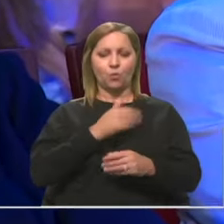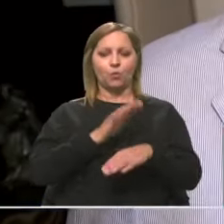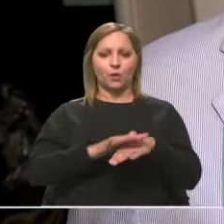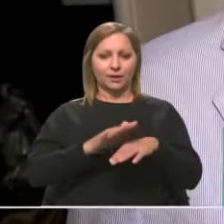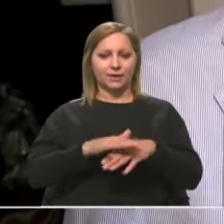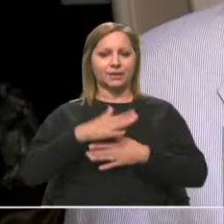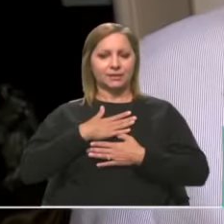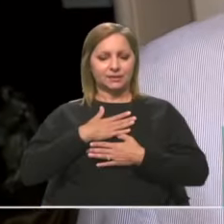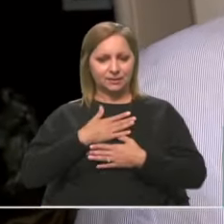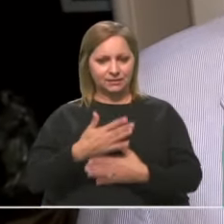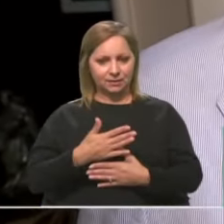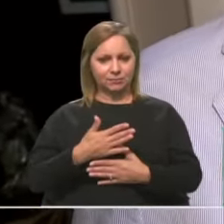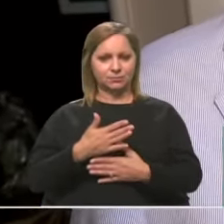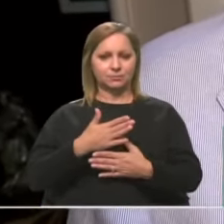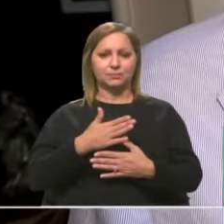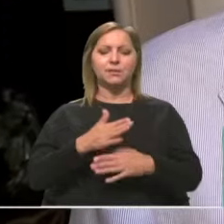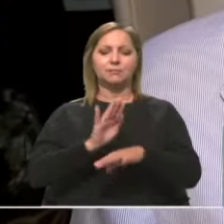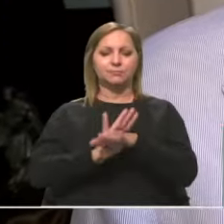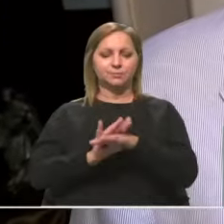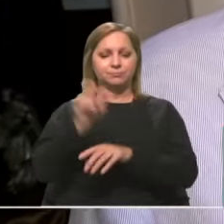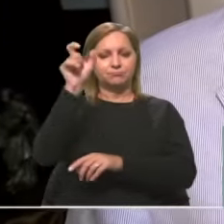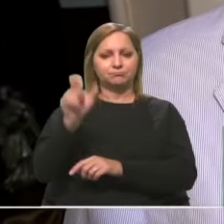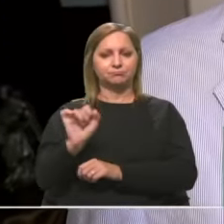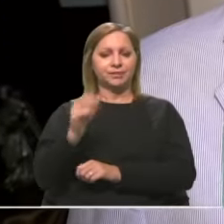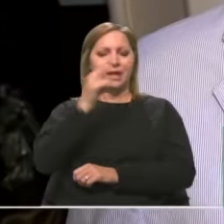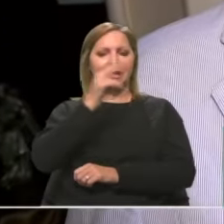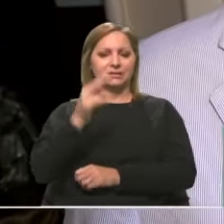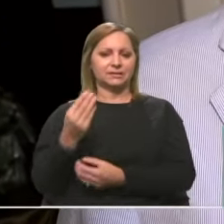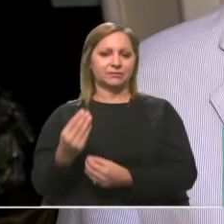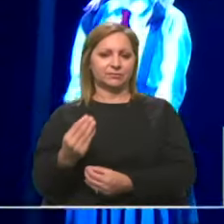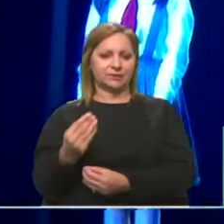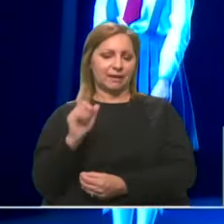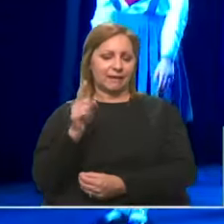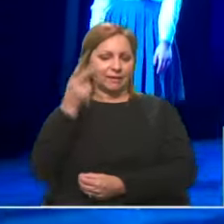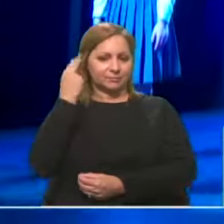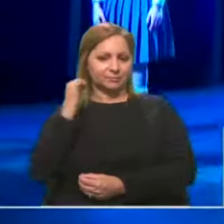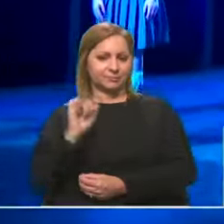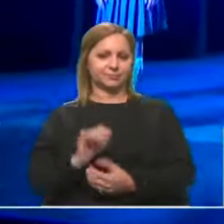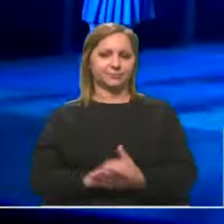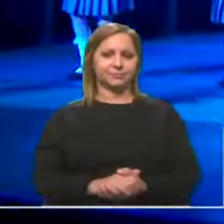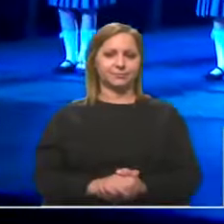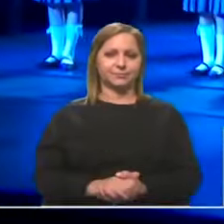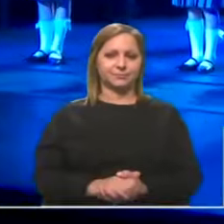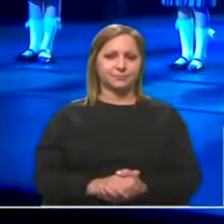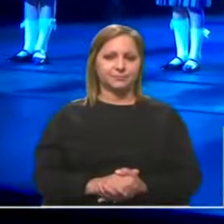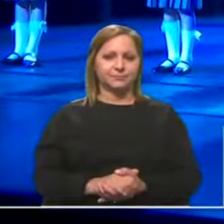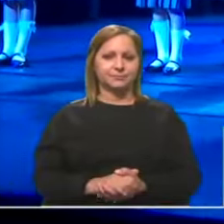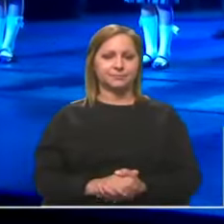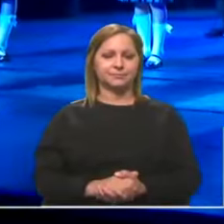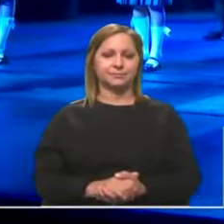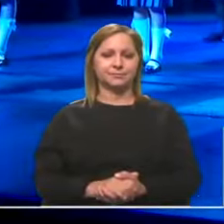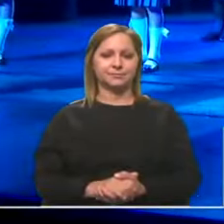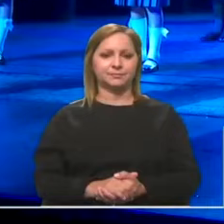dedicação e uma estima muito grande que tenho por este nosso grande artista, que é o João Baião. Até as crianças que não agradecem todos os